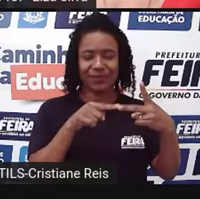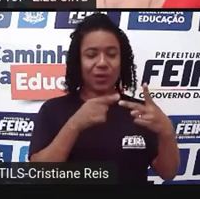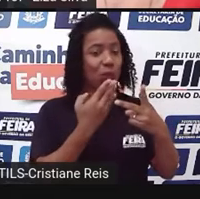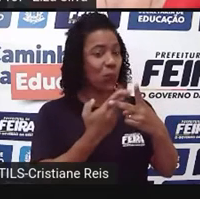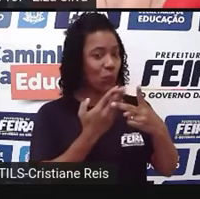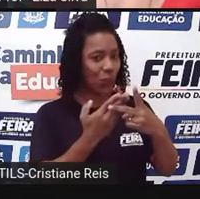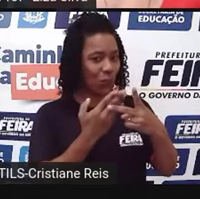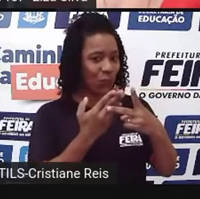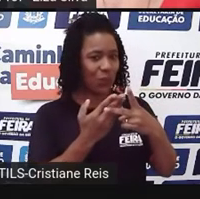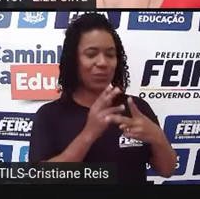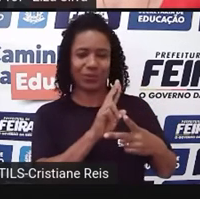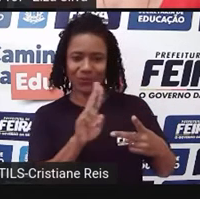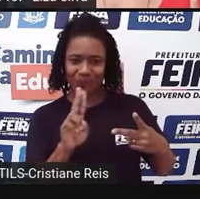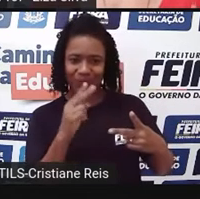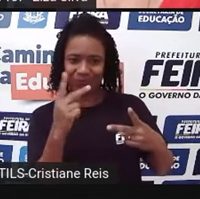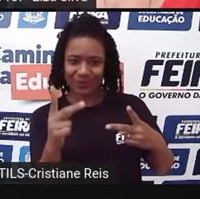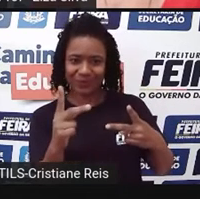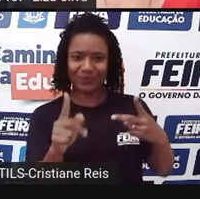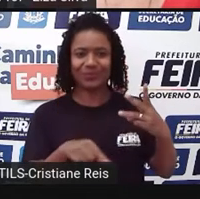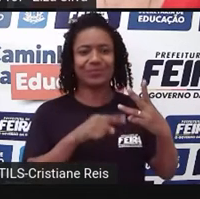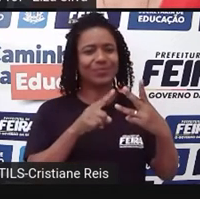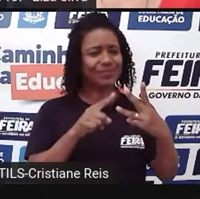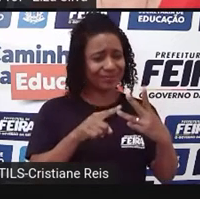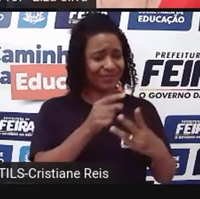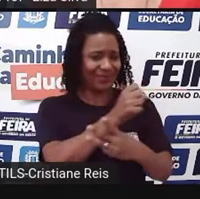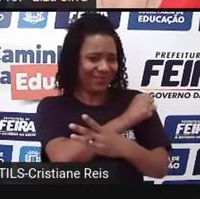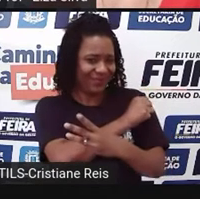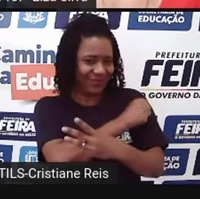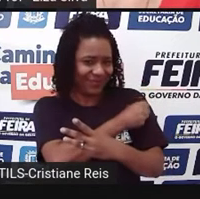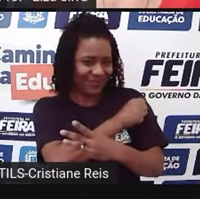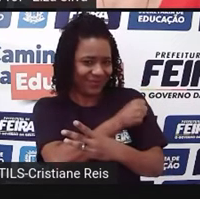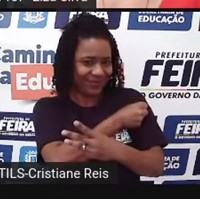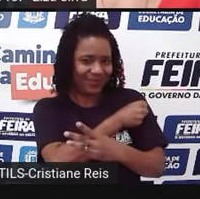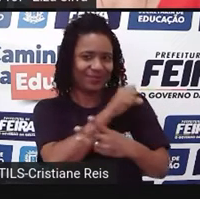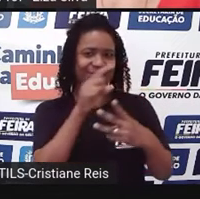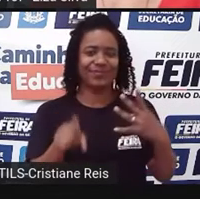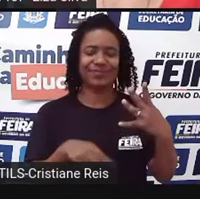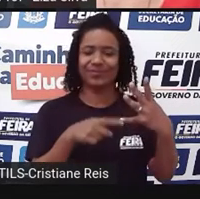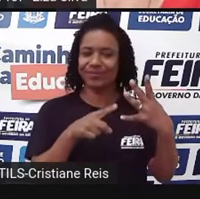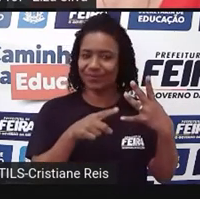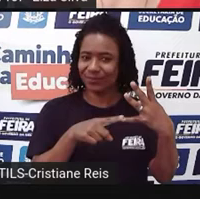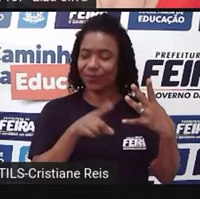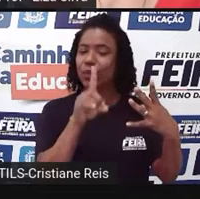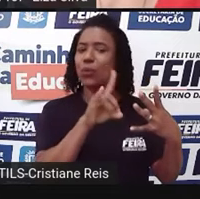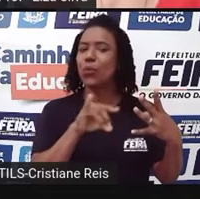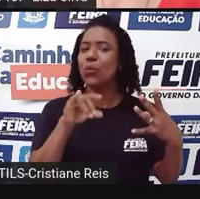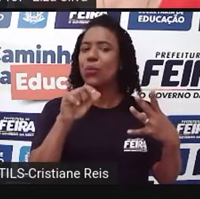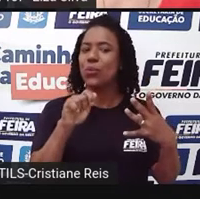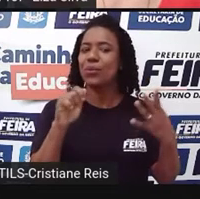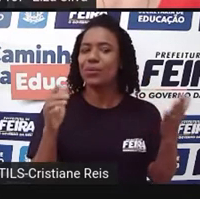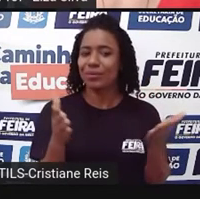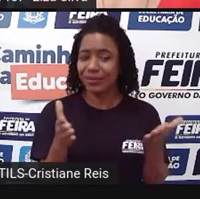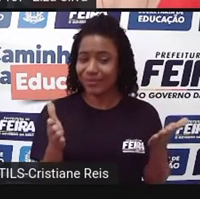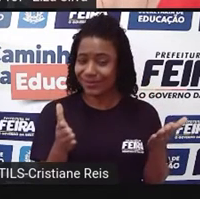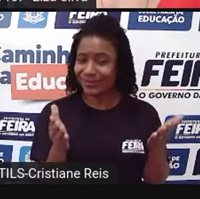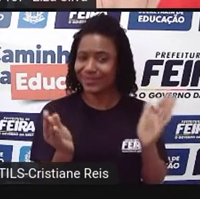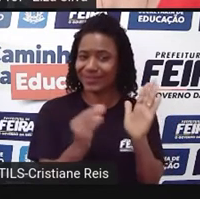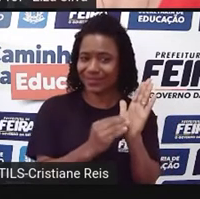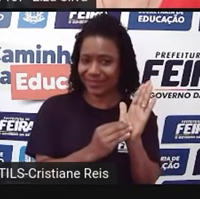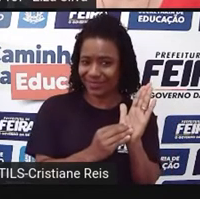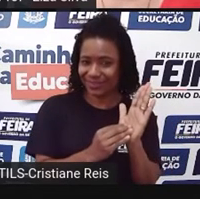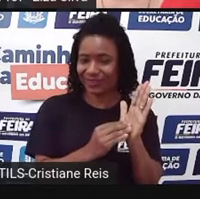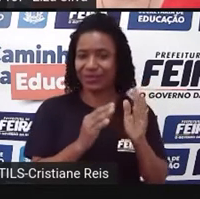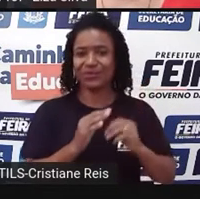dente o seu nome greide a série que você estuda desde a data de nos aula de hoje